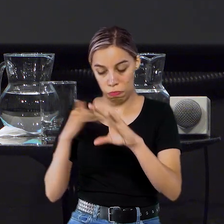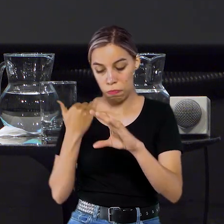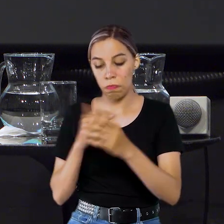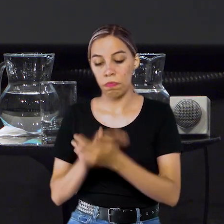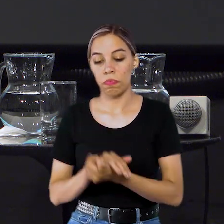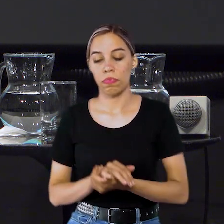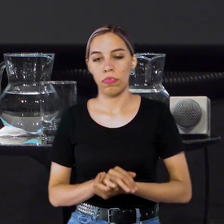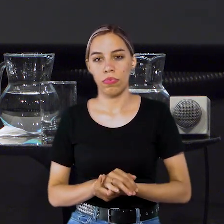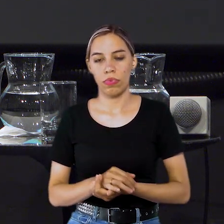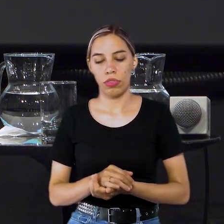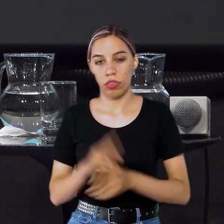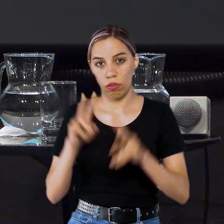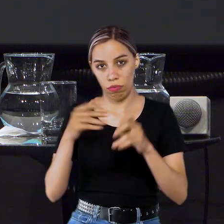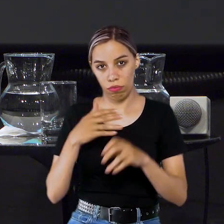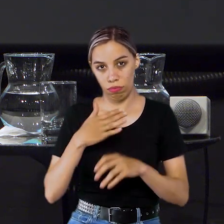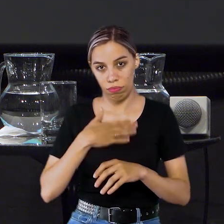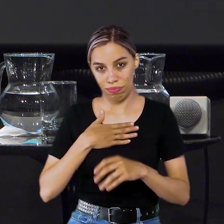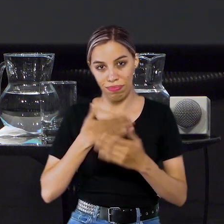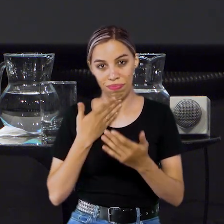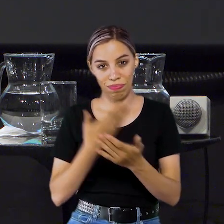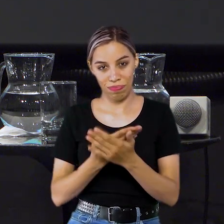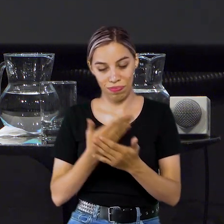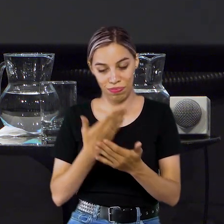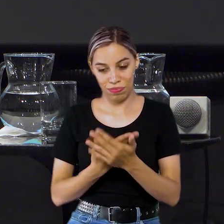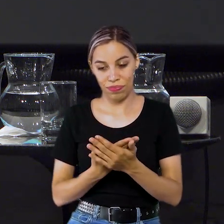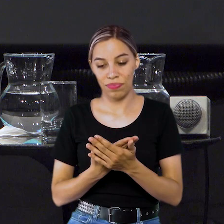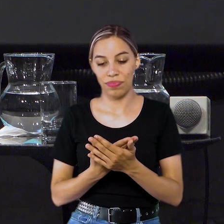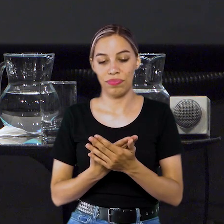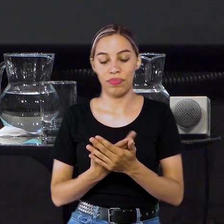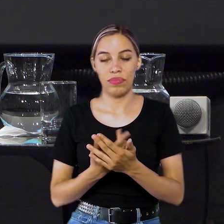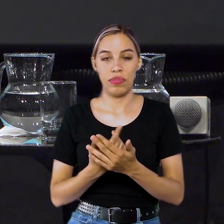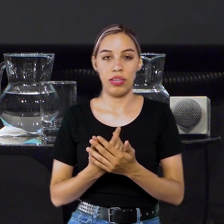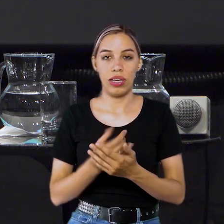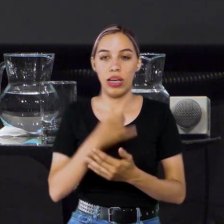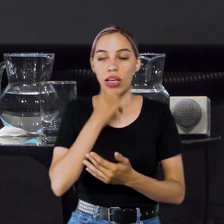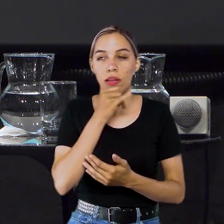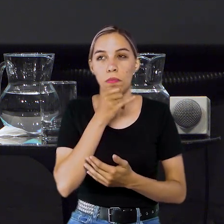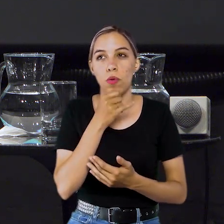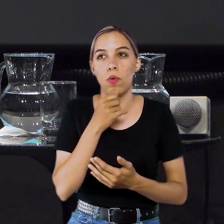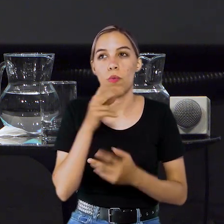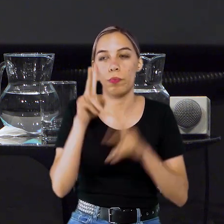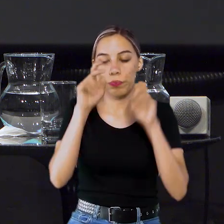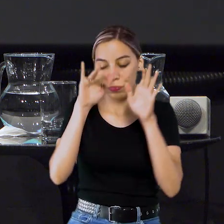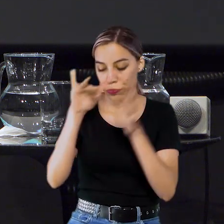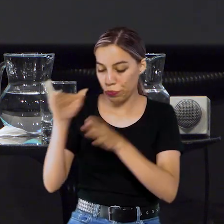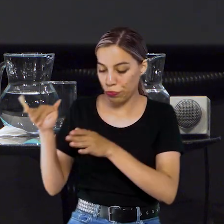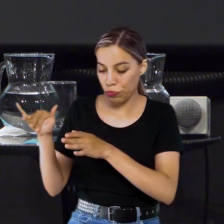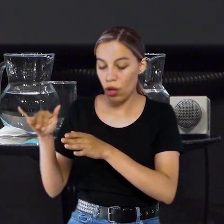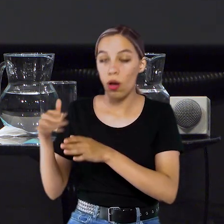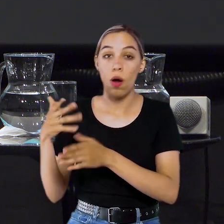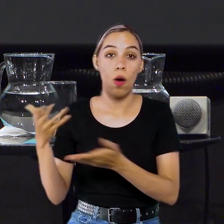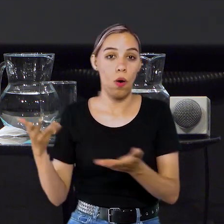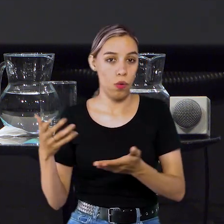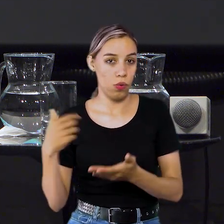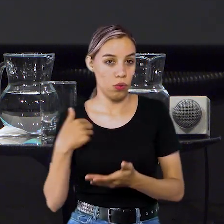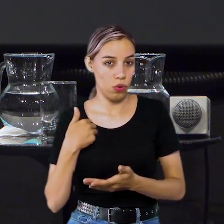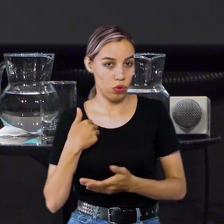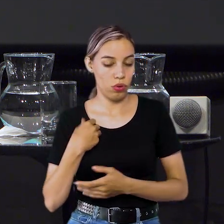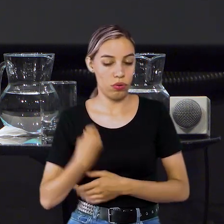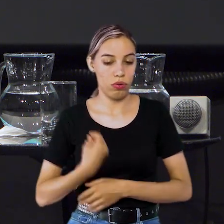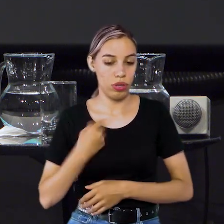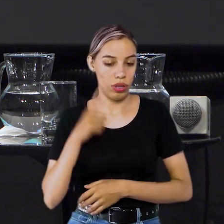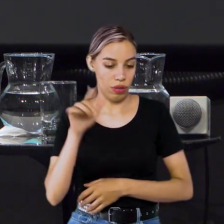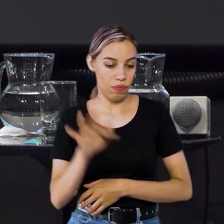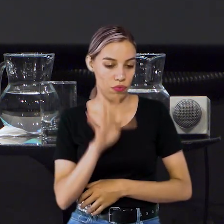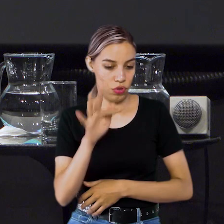importante, porque hoje eu estava na USP, na minha fala eu falei que o não indígena,